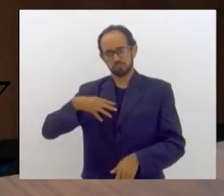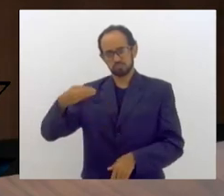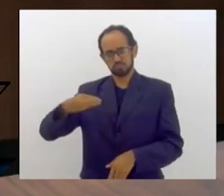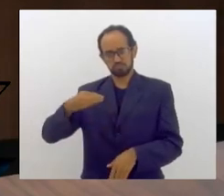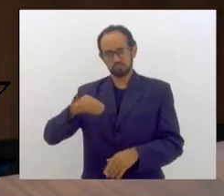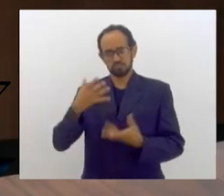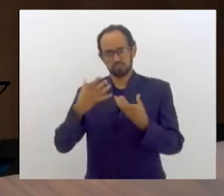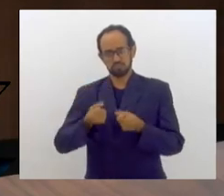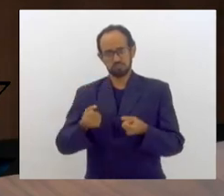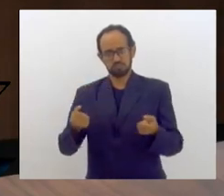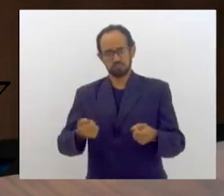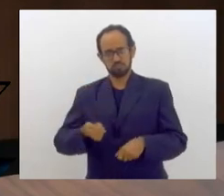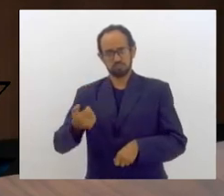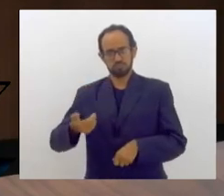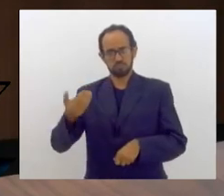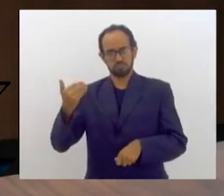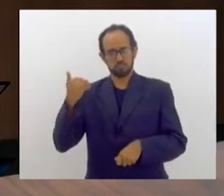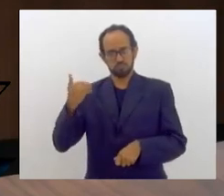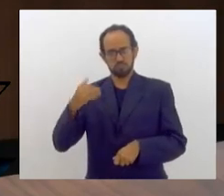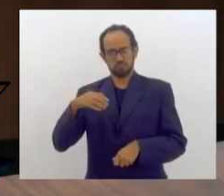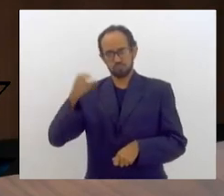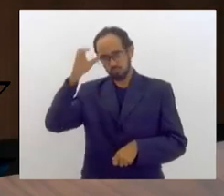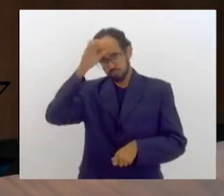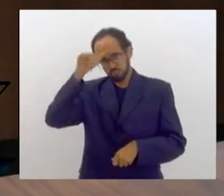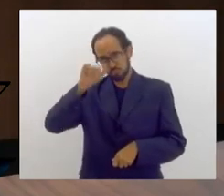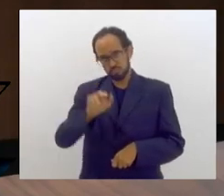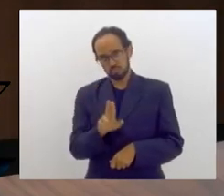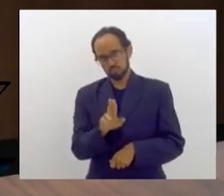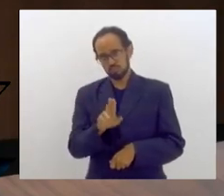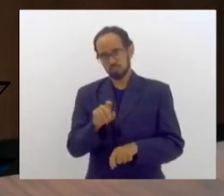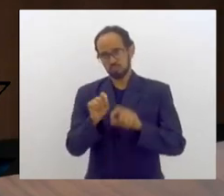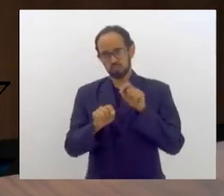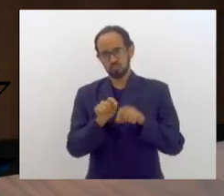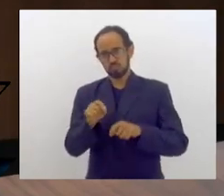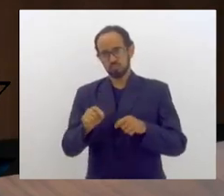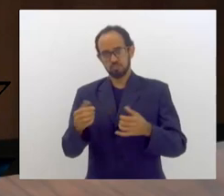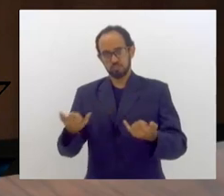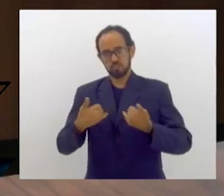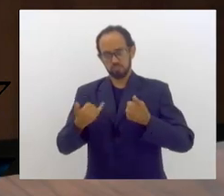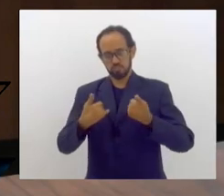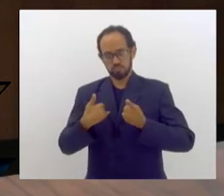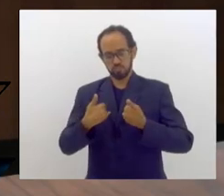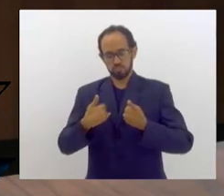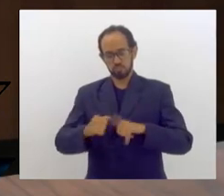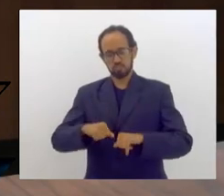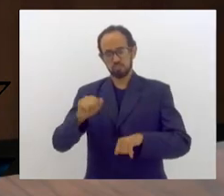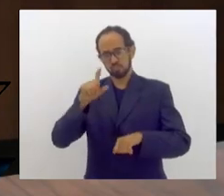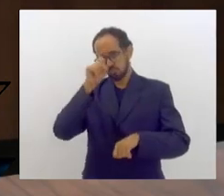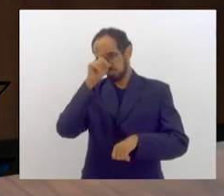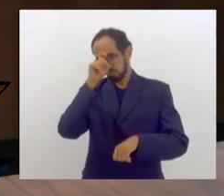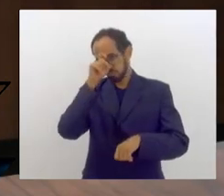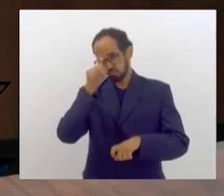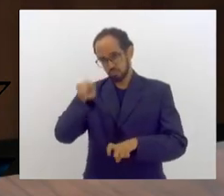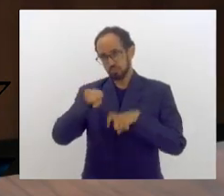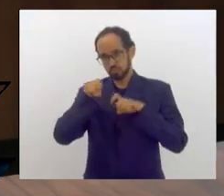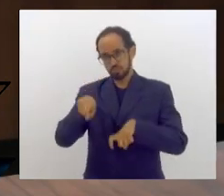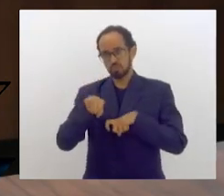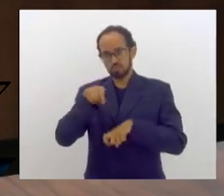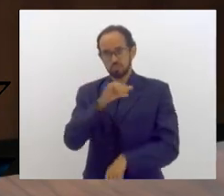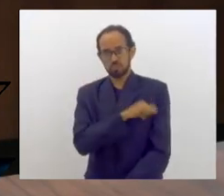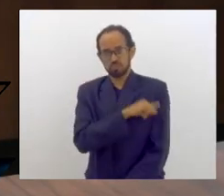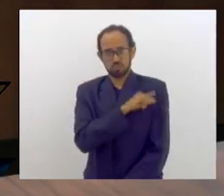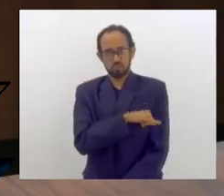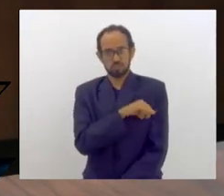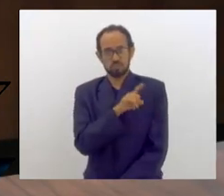Ju, informes num hospital também no interior do estado do Rio de Janeiro de morte